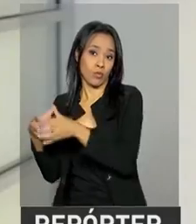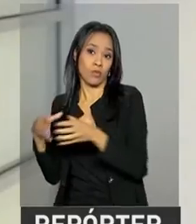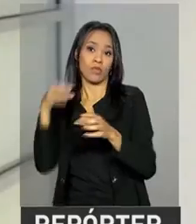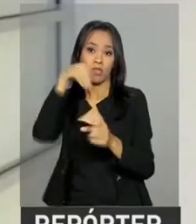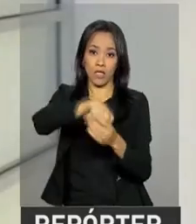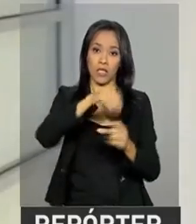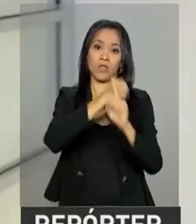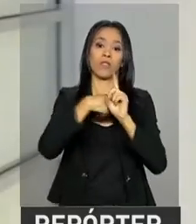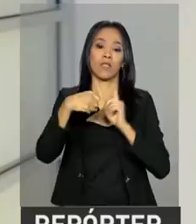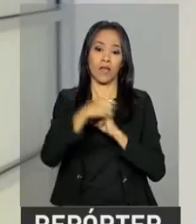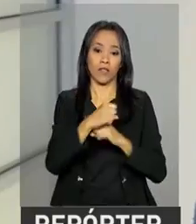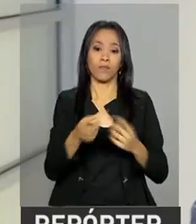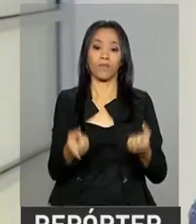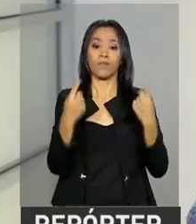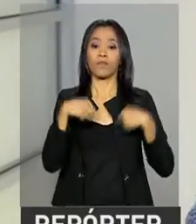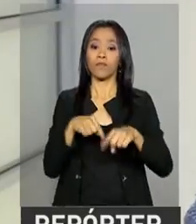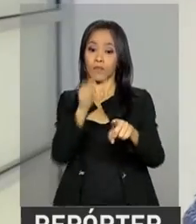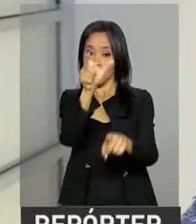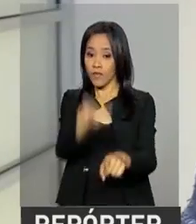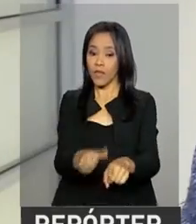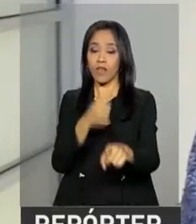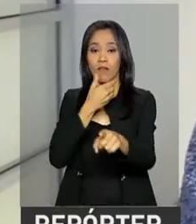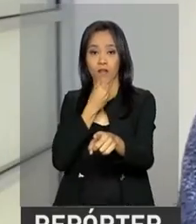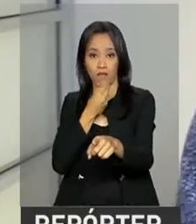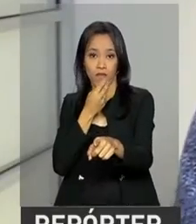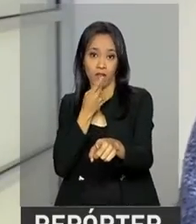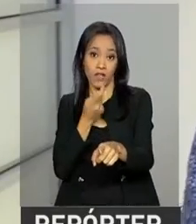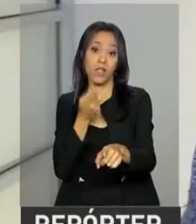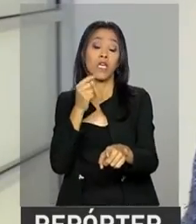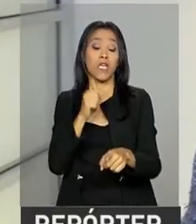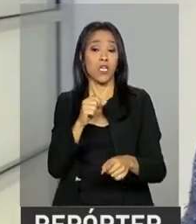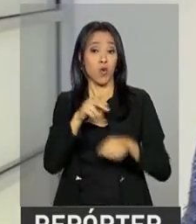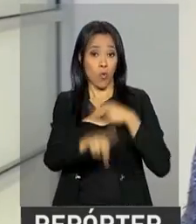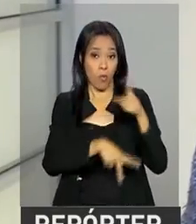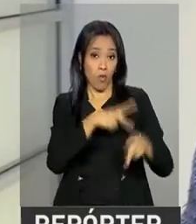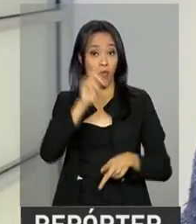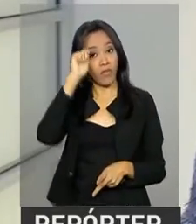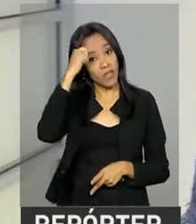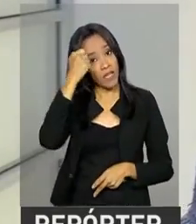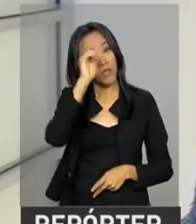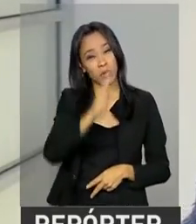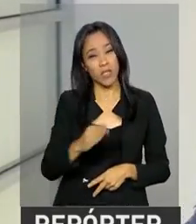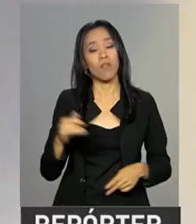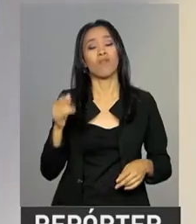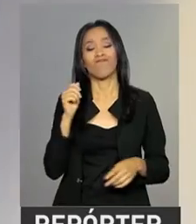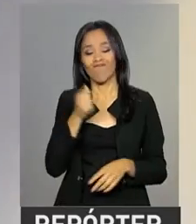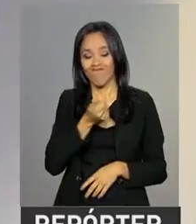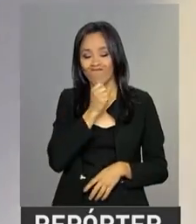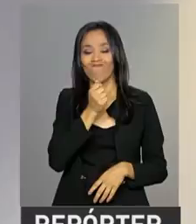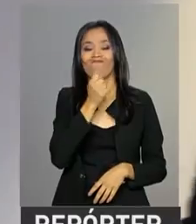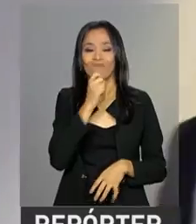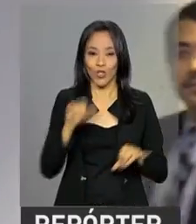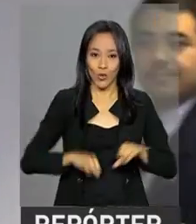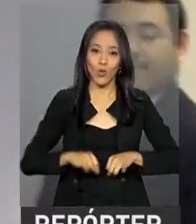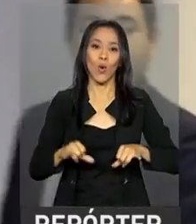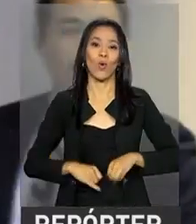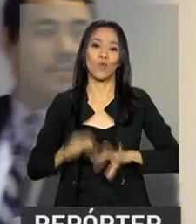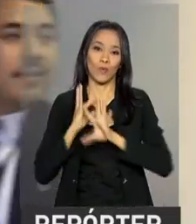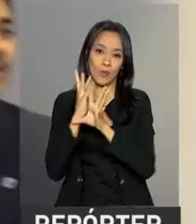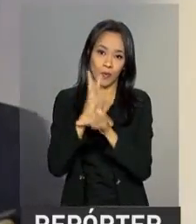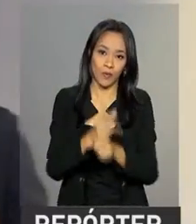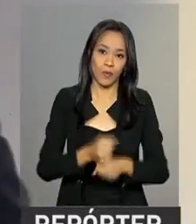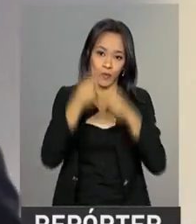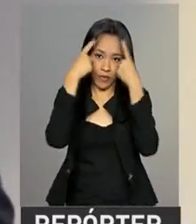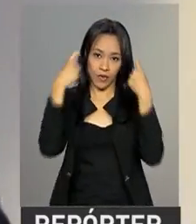civil. Washington acredita que a população negra do Brasil ainda sofre muito com a violência, ainda mais a população